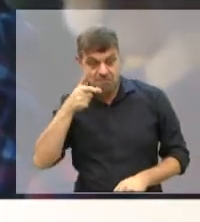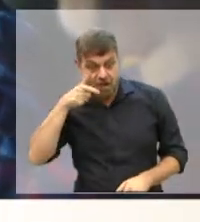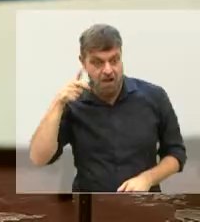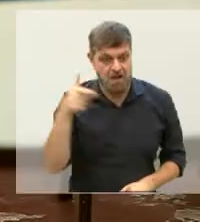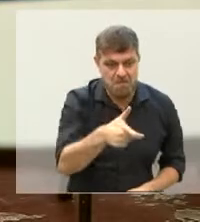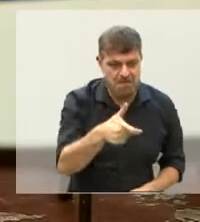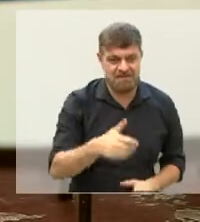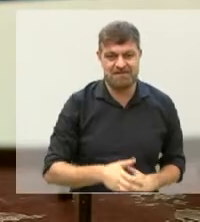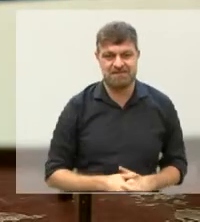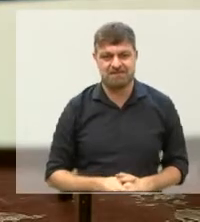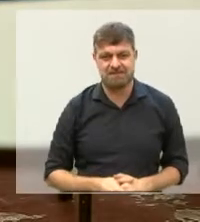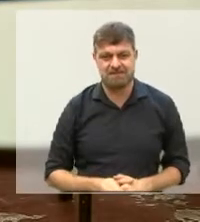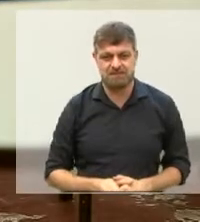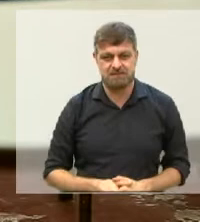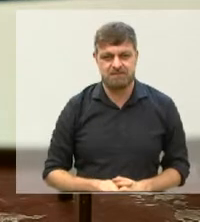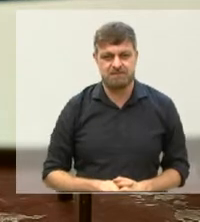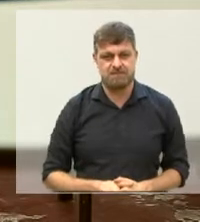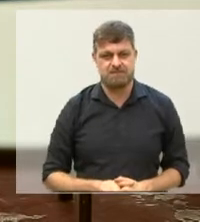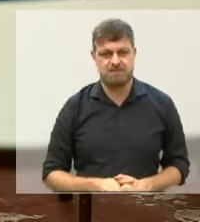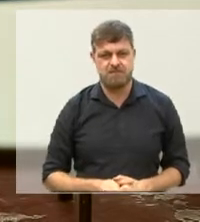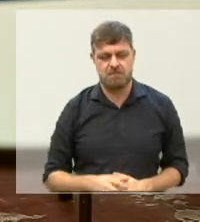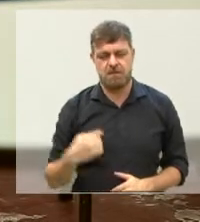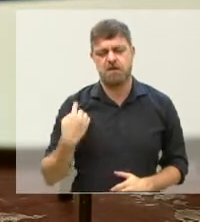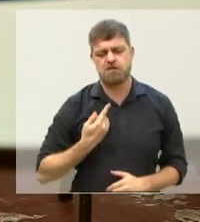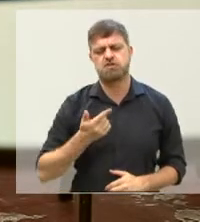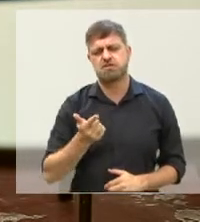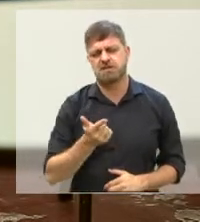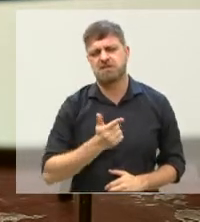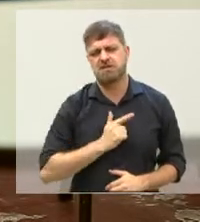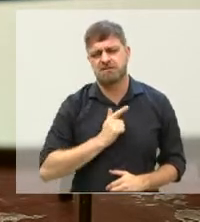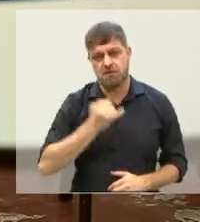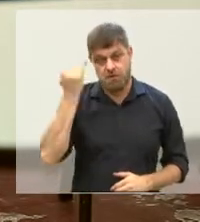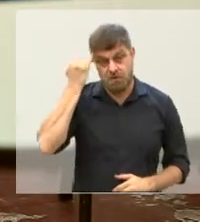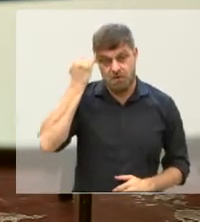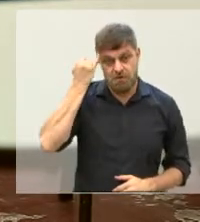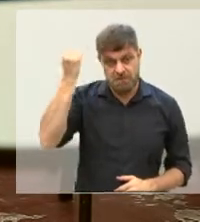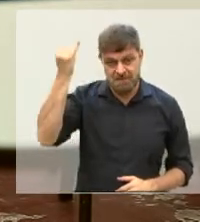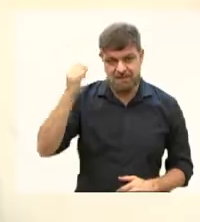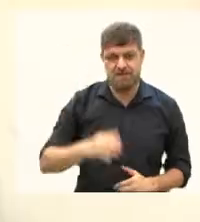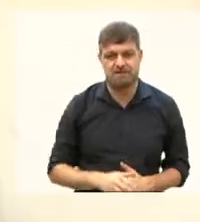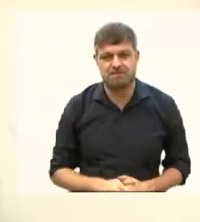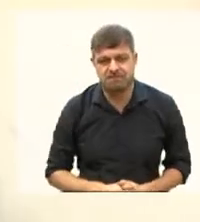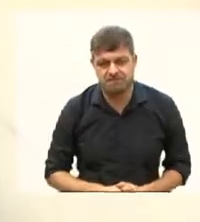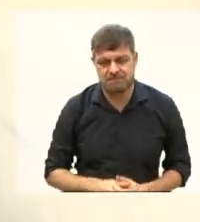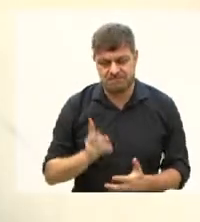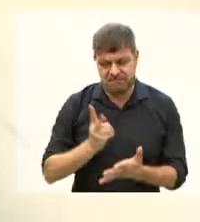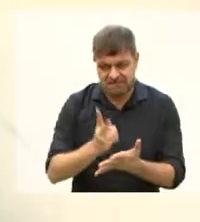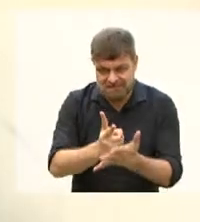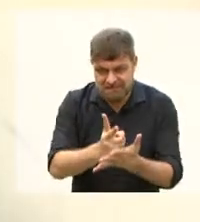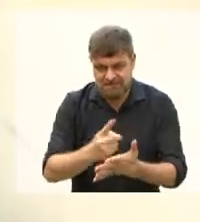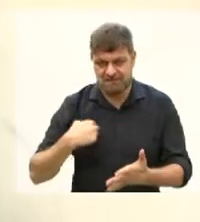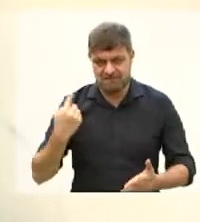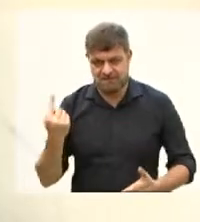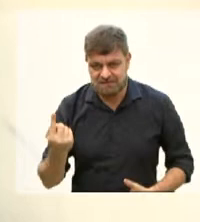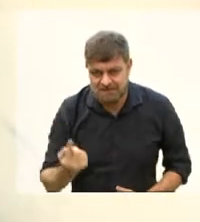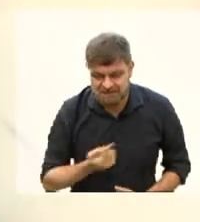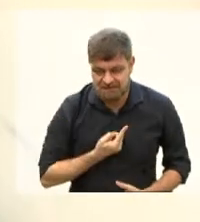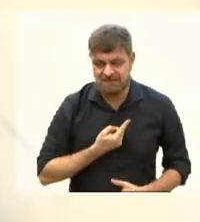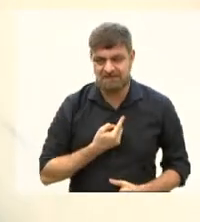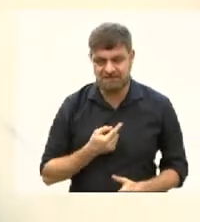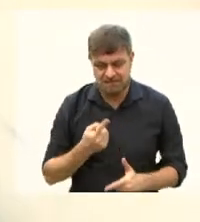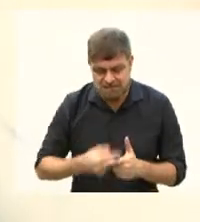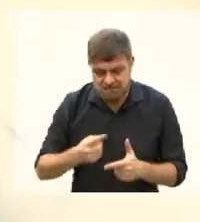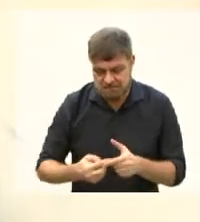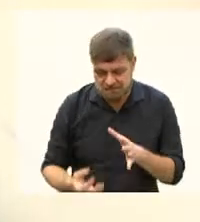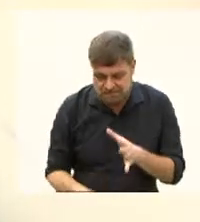criativa, né? Olha, nós tivemos uma ideia, porque toda vez que a gente é apertado numa determinada situação, você tem